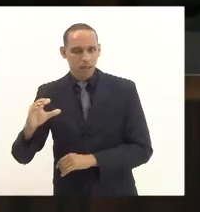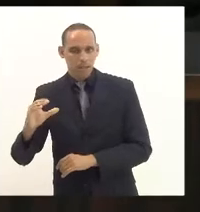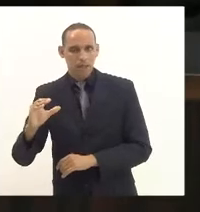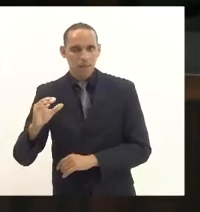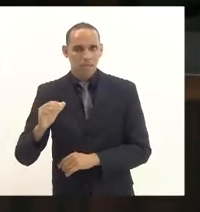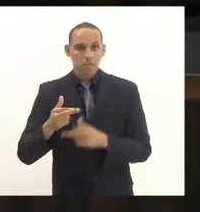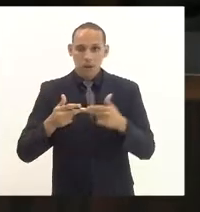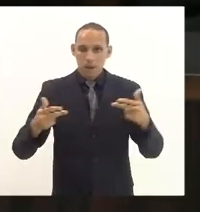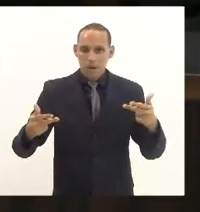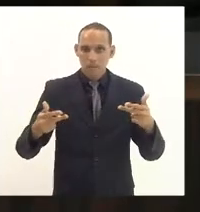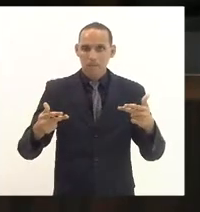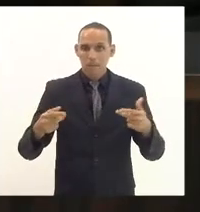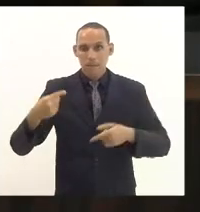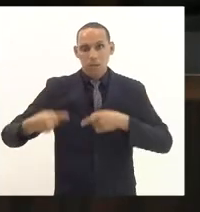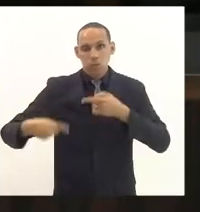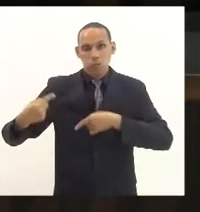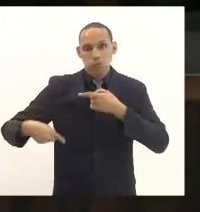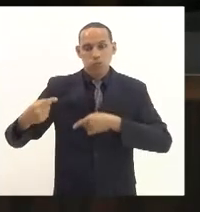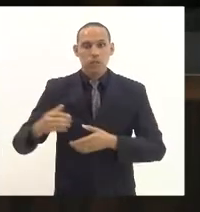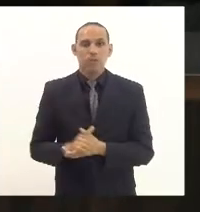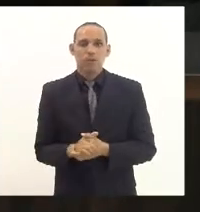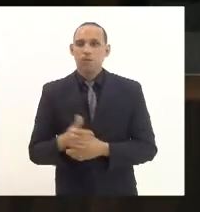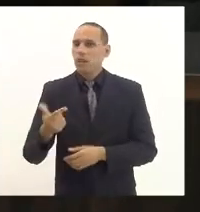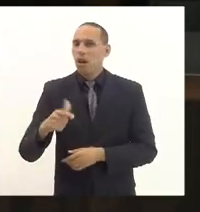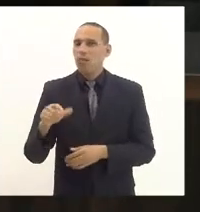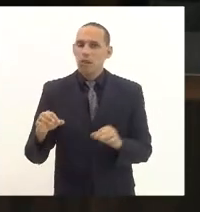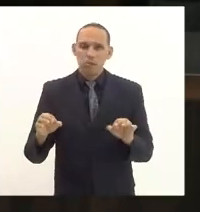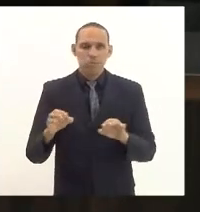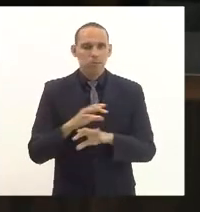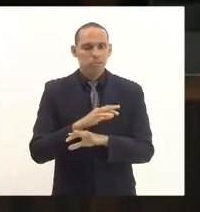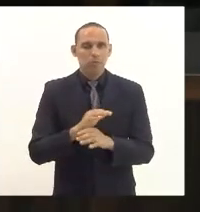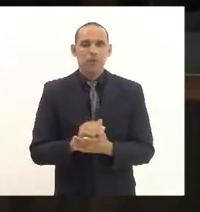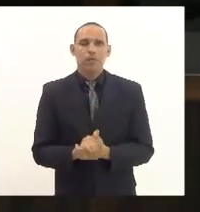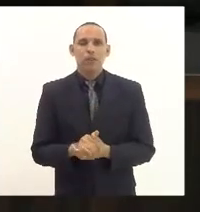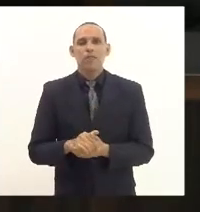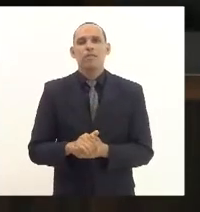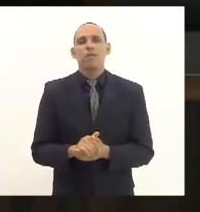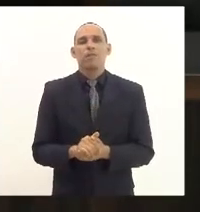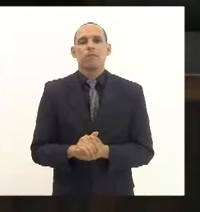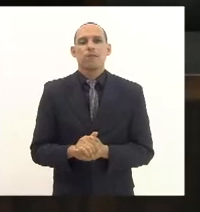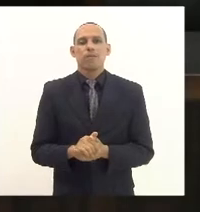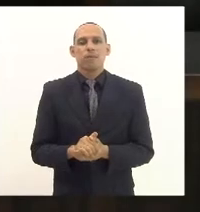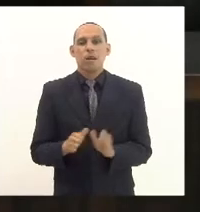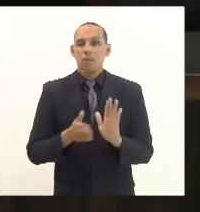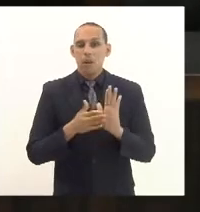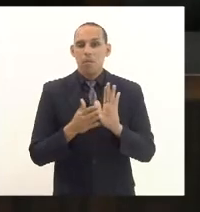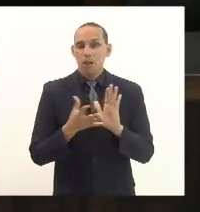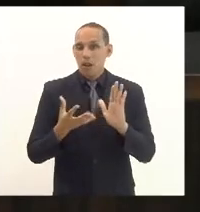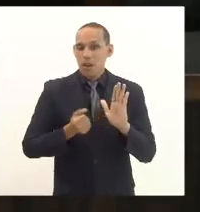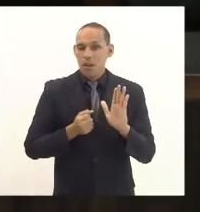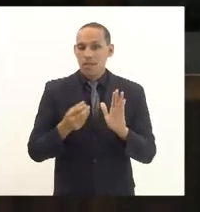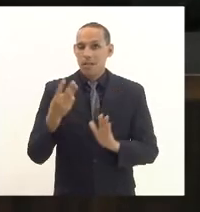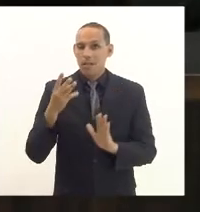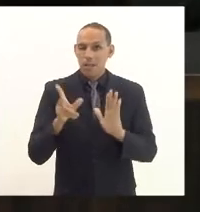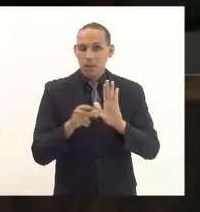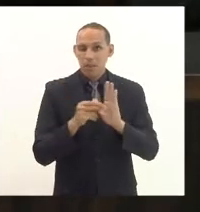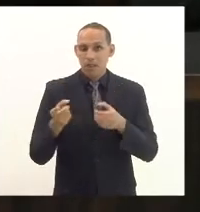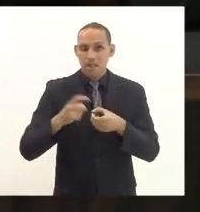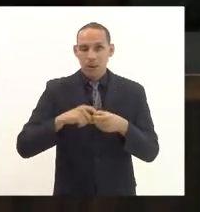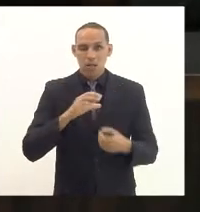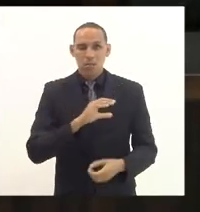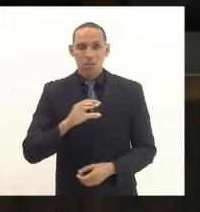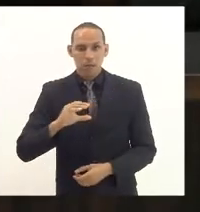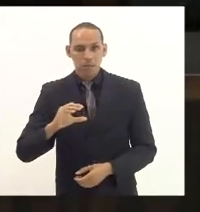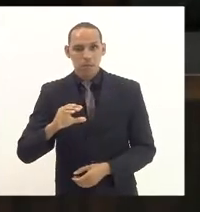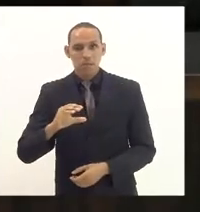providências. Em discussão, não havendo quem queira discutir, encerrada a discussão. A presente proposta recebeu 3 emendas e retorna às